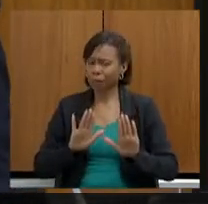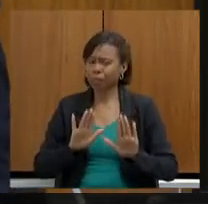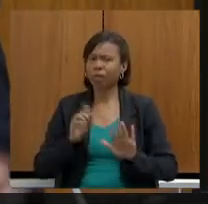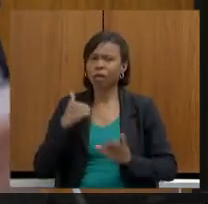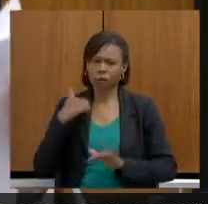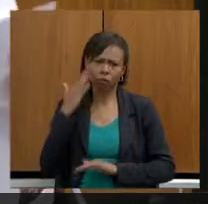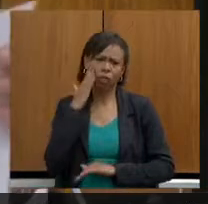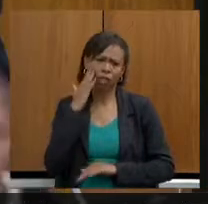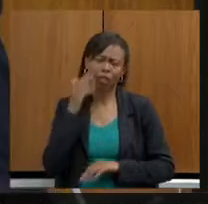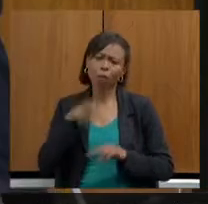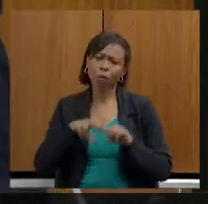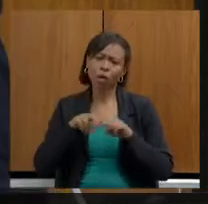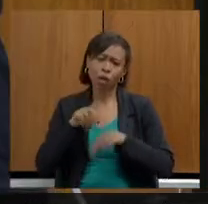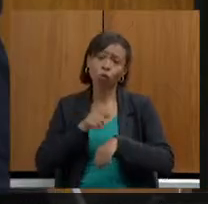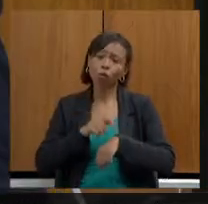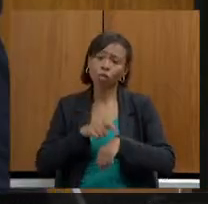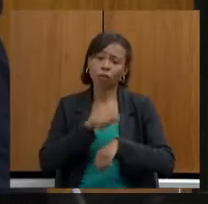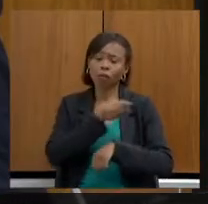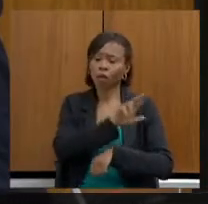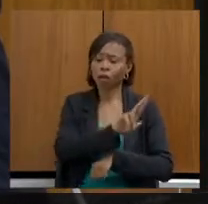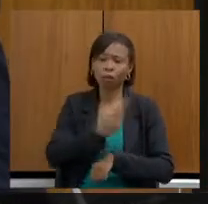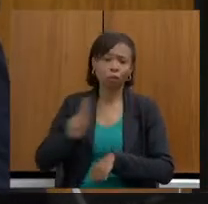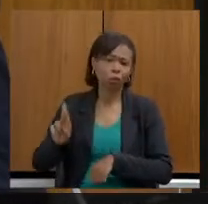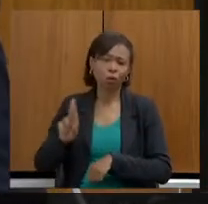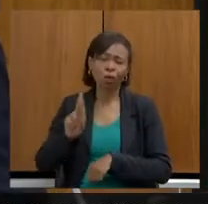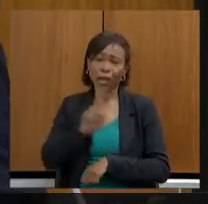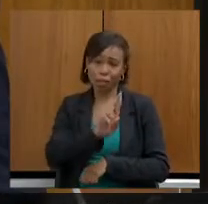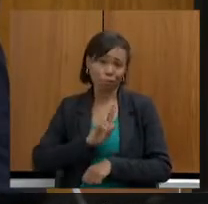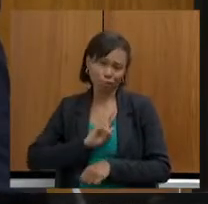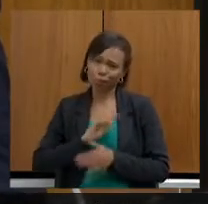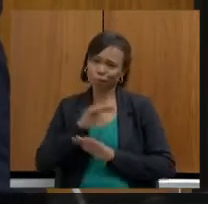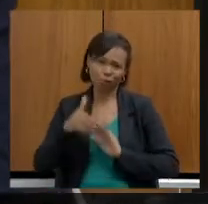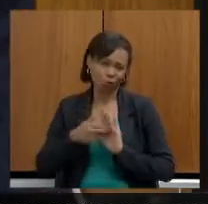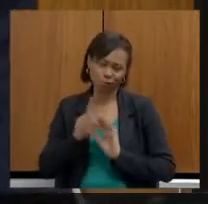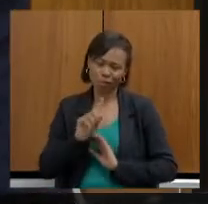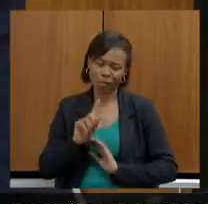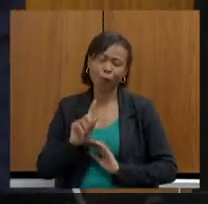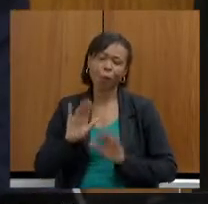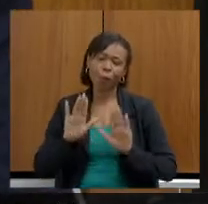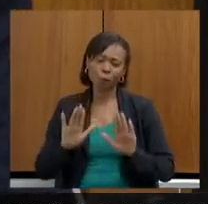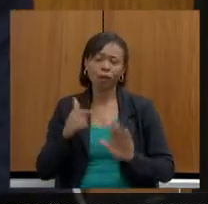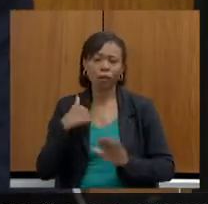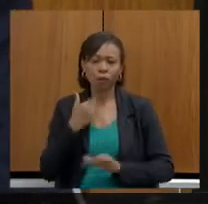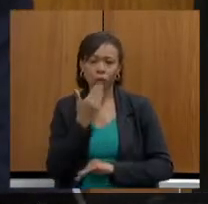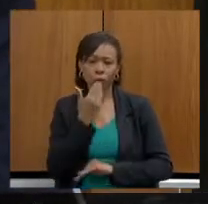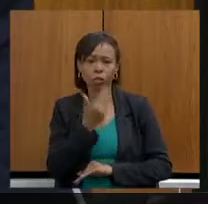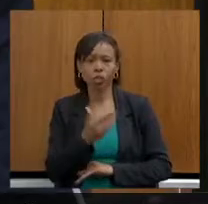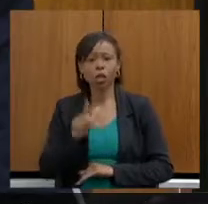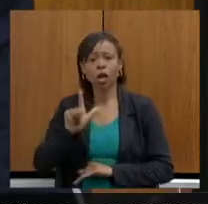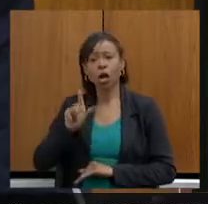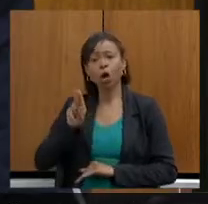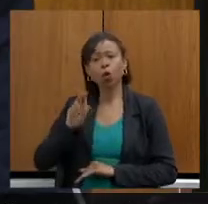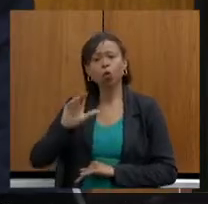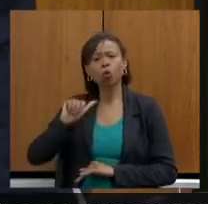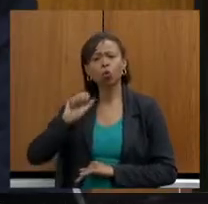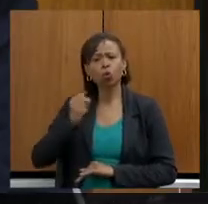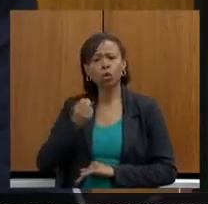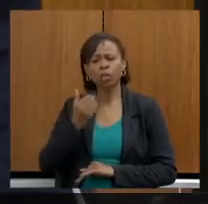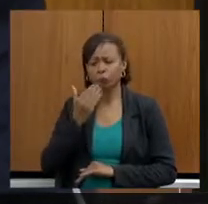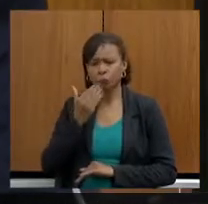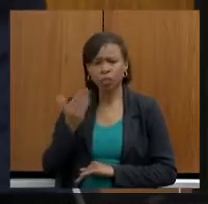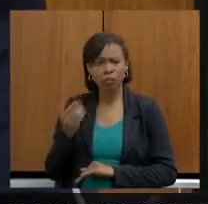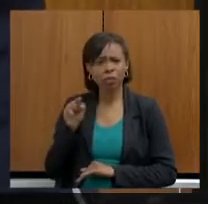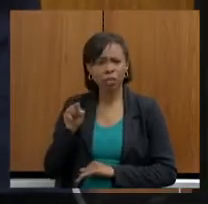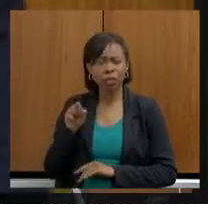que por conta do tempo não deu para responder gostaria de tanto solicitar ao Lucas que depois eu posso